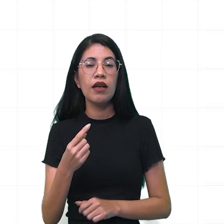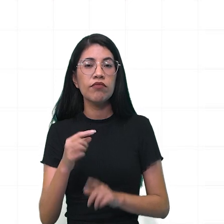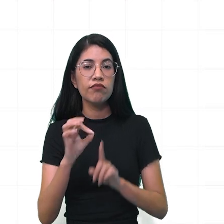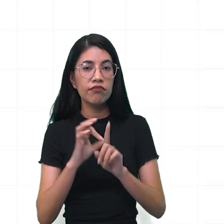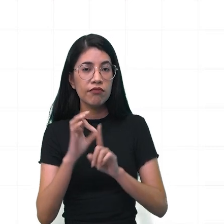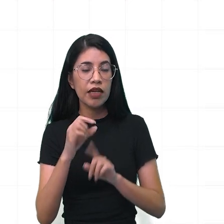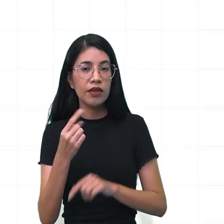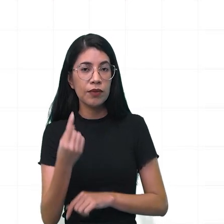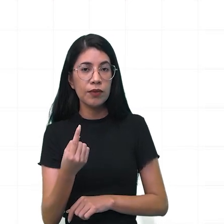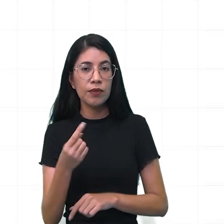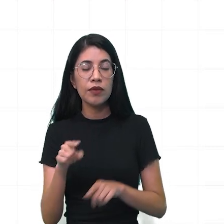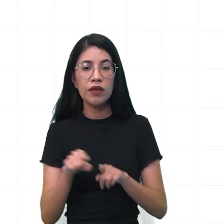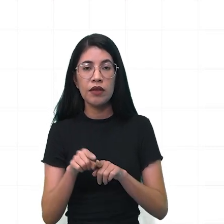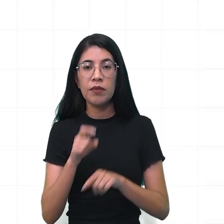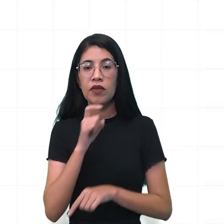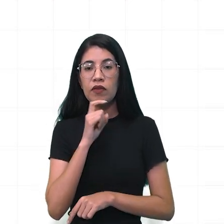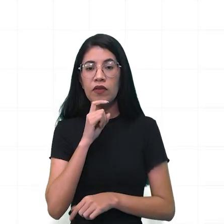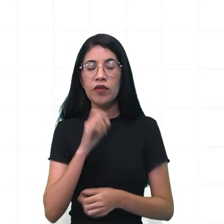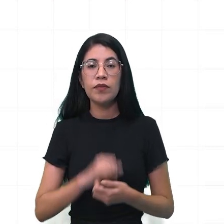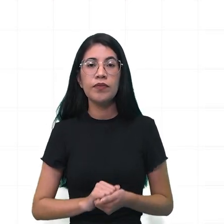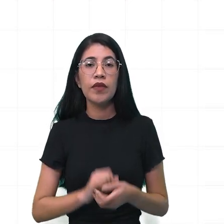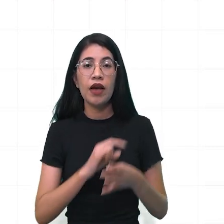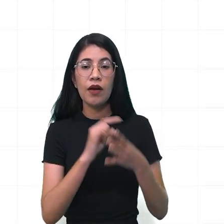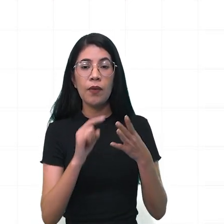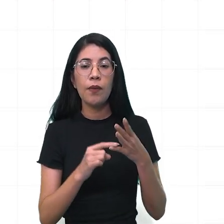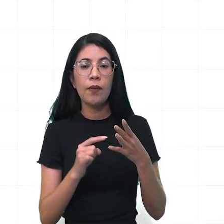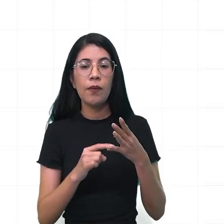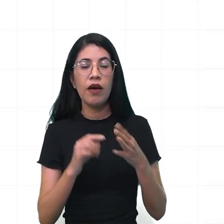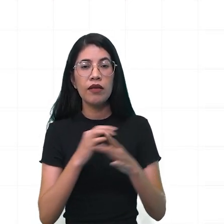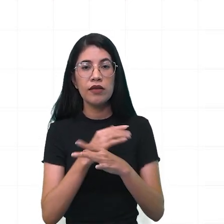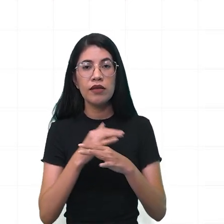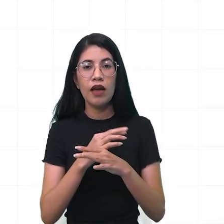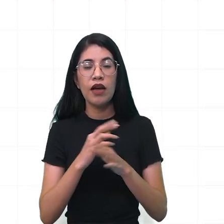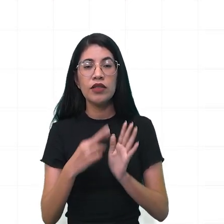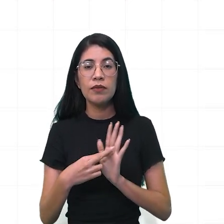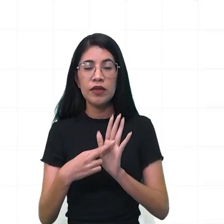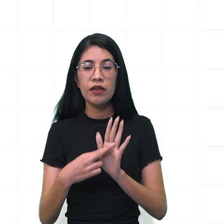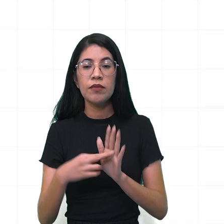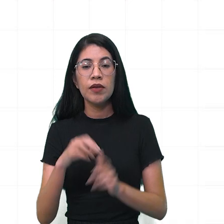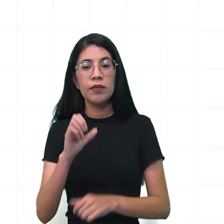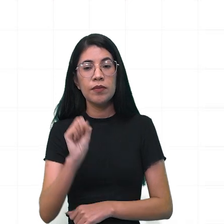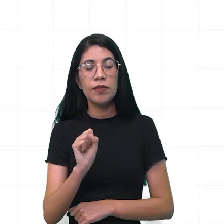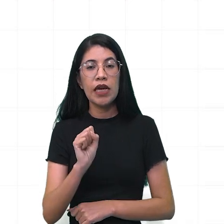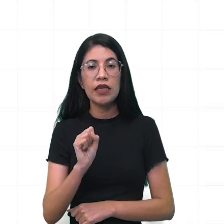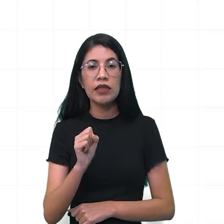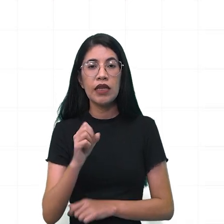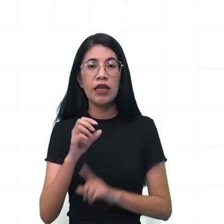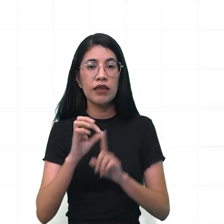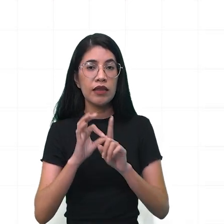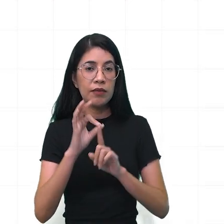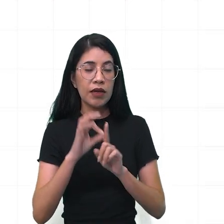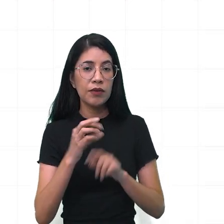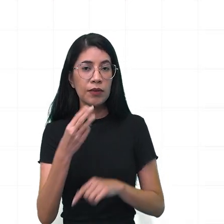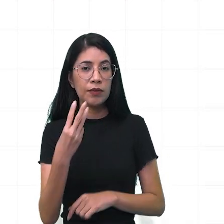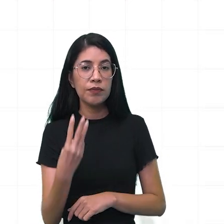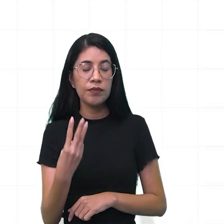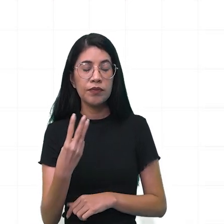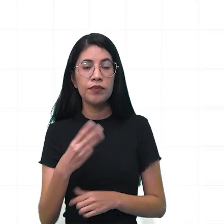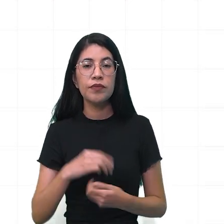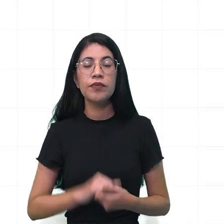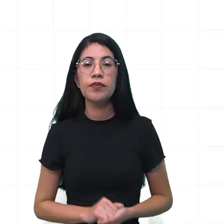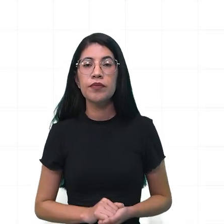está frio. São Gabriel do Norte, indicado pela letra S, 3 graus, também está